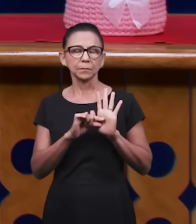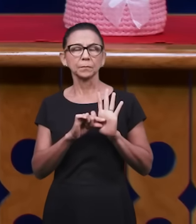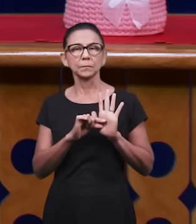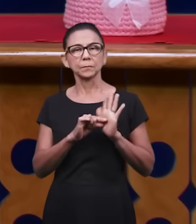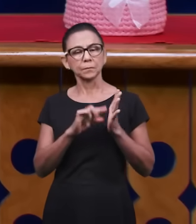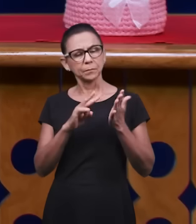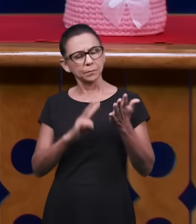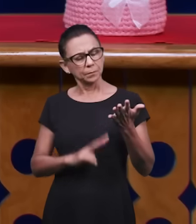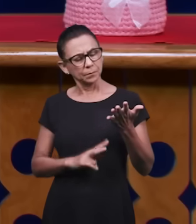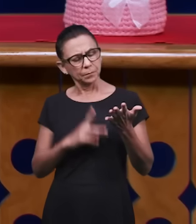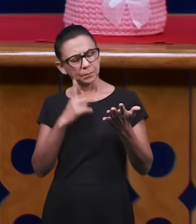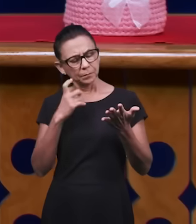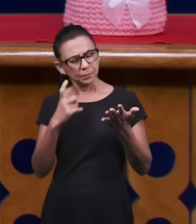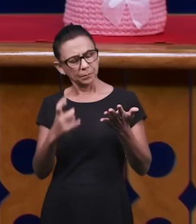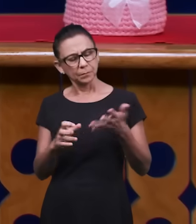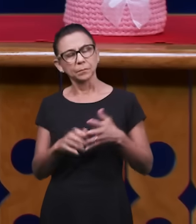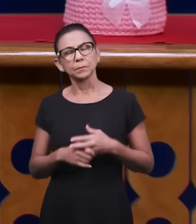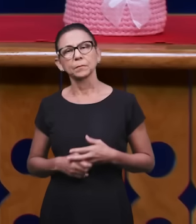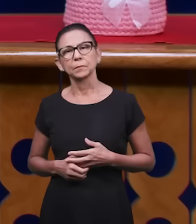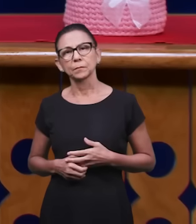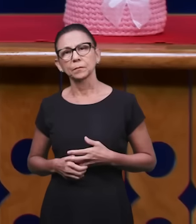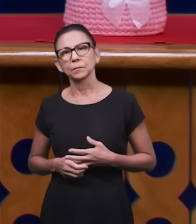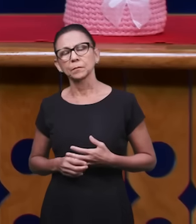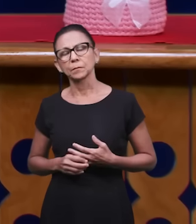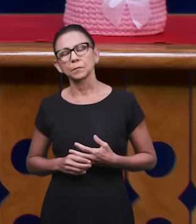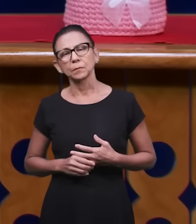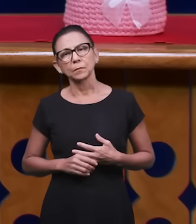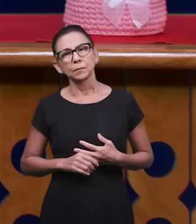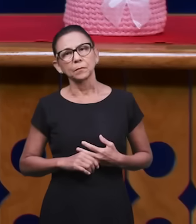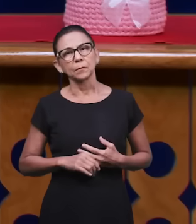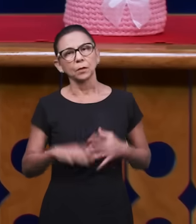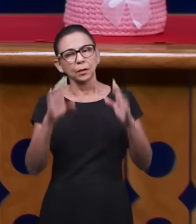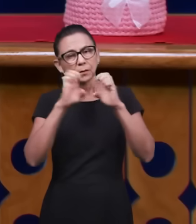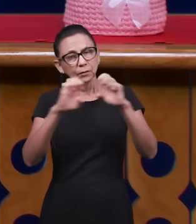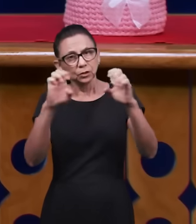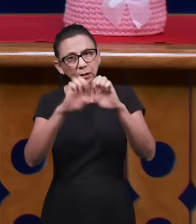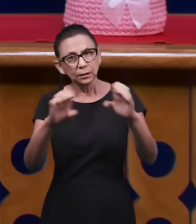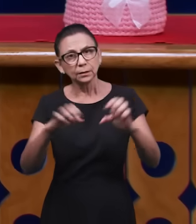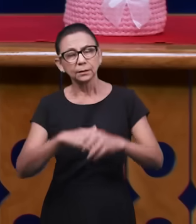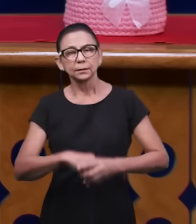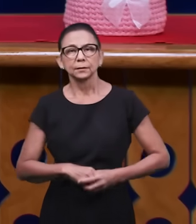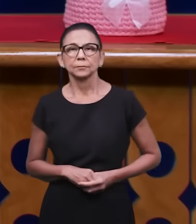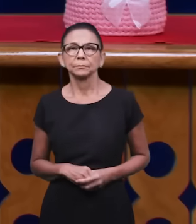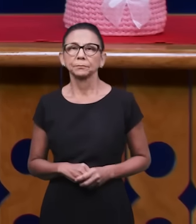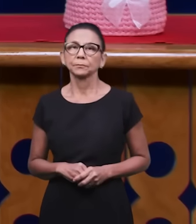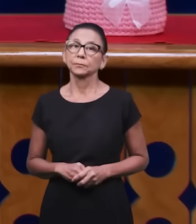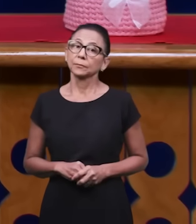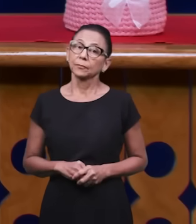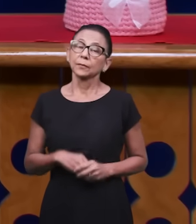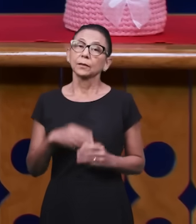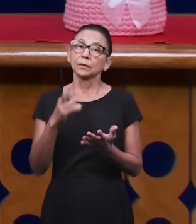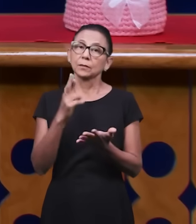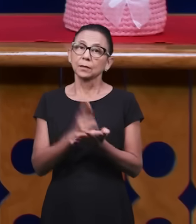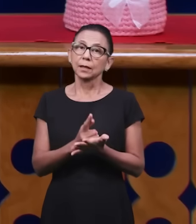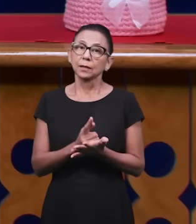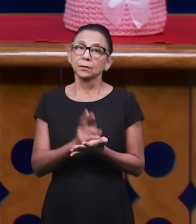assim, desfruto e o vosso fruto permaneça. Meus irmãos, fazer o fruto permanecer não é fácil.